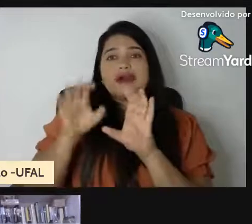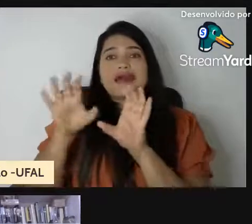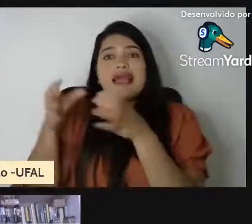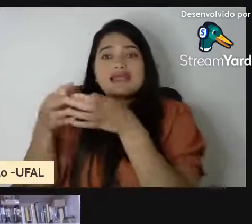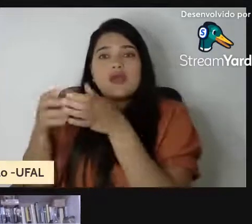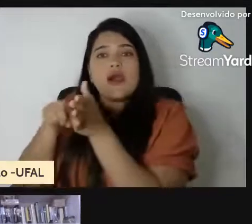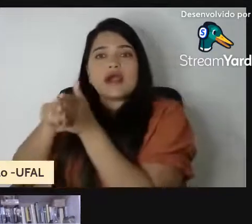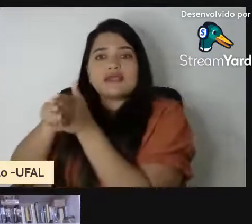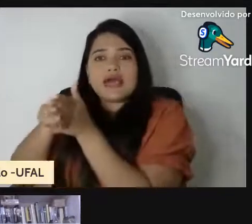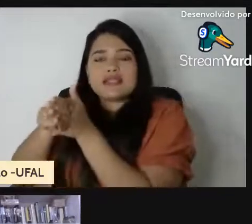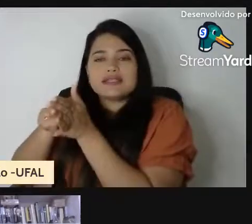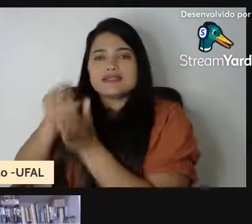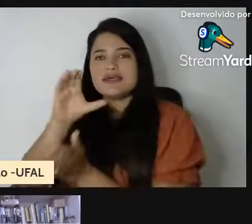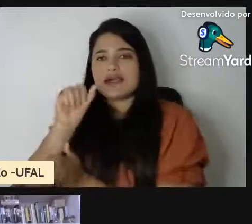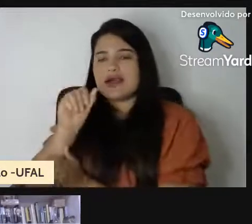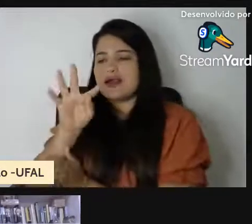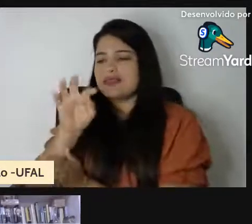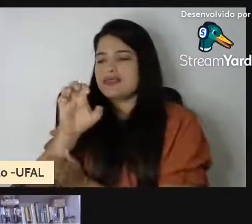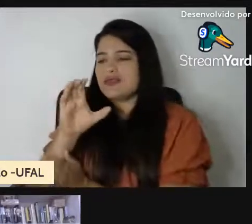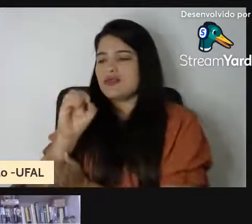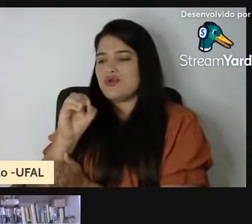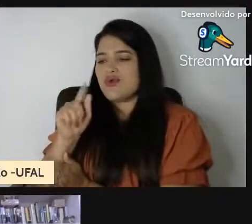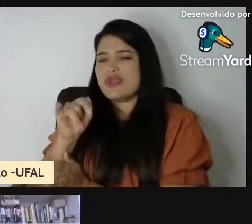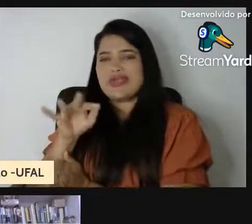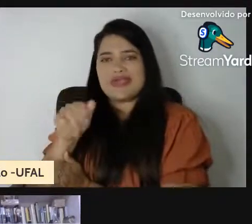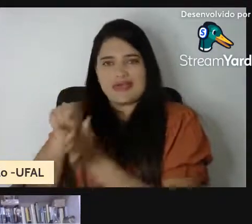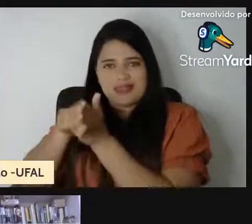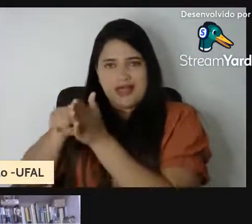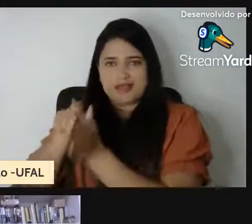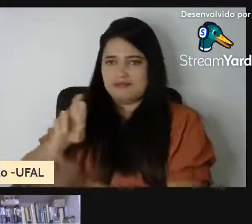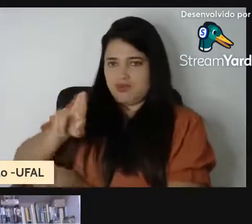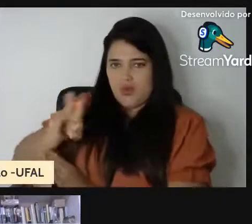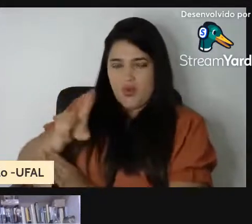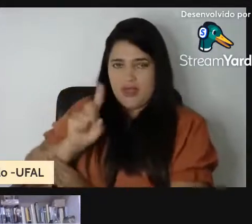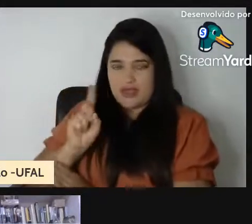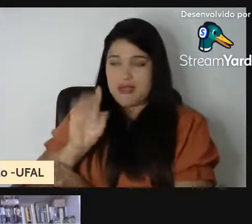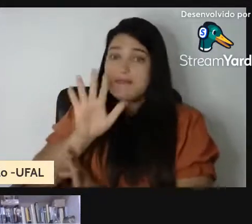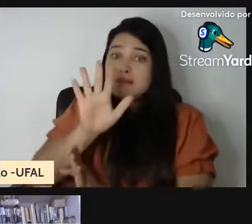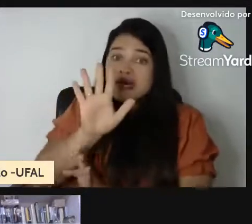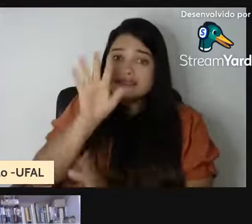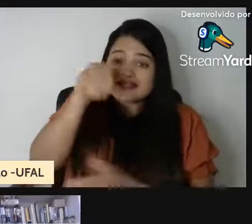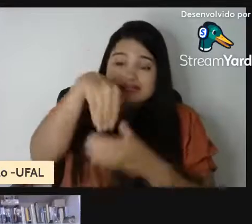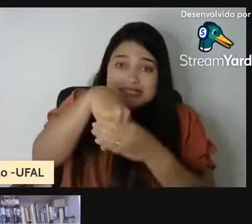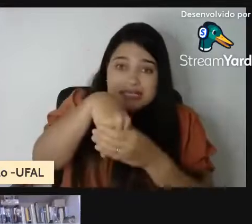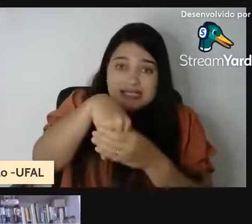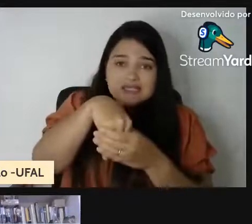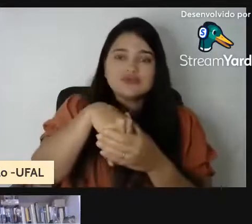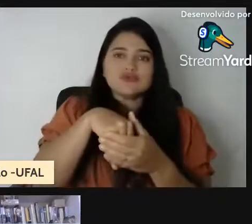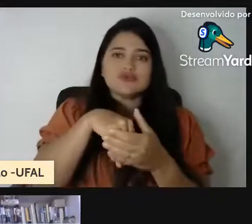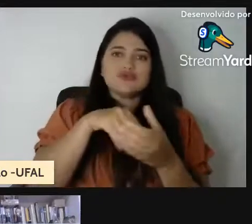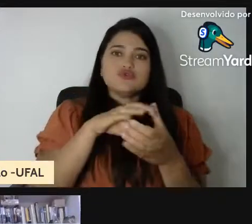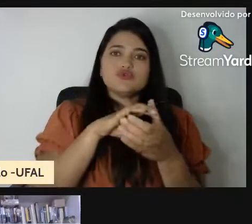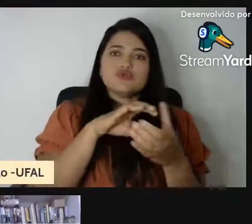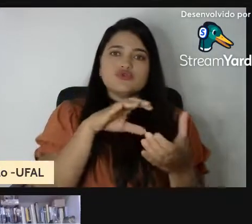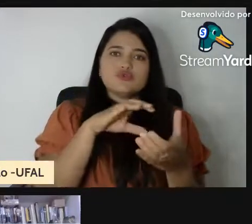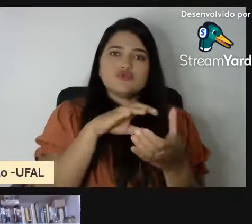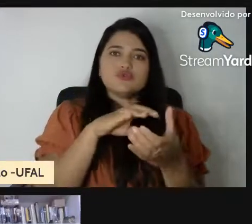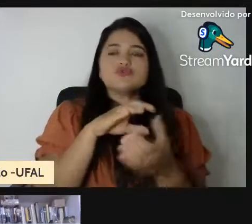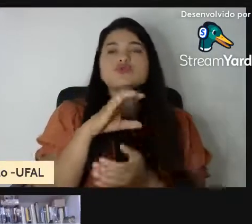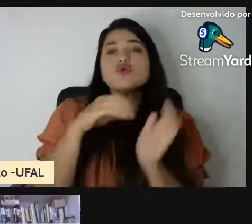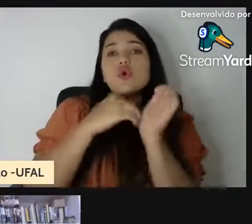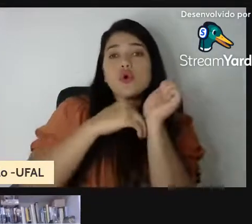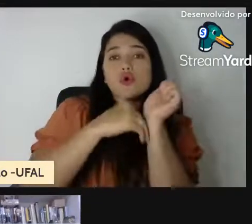pesquisando, essa é uma linguagem, né, mais dentro da análise dos códigos de ética, principalmente do